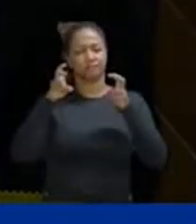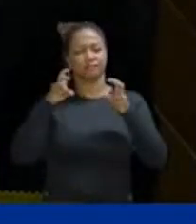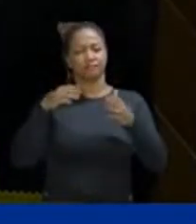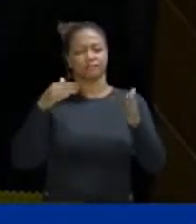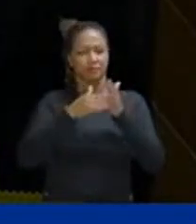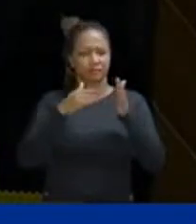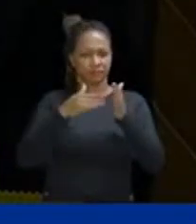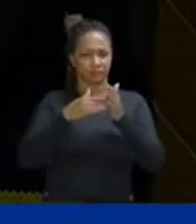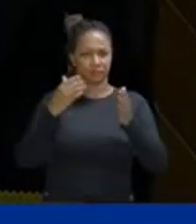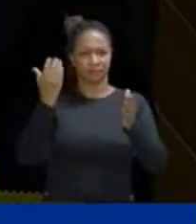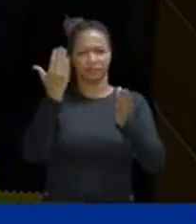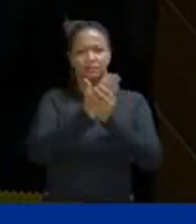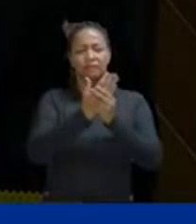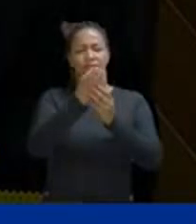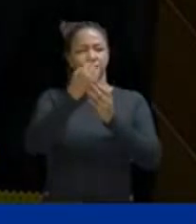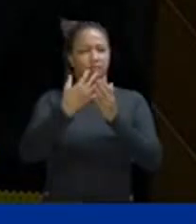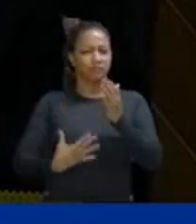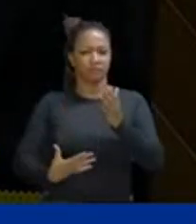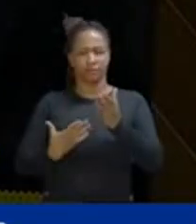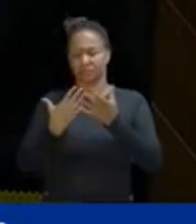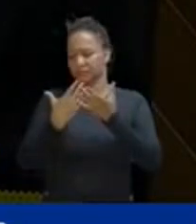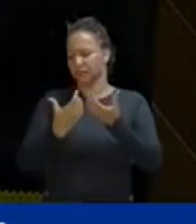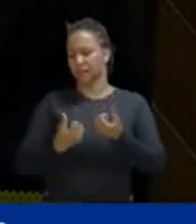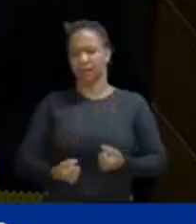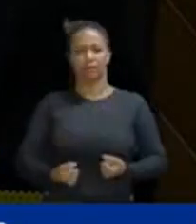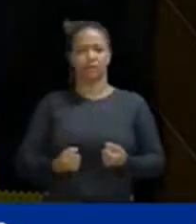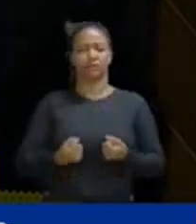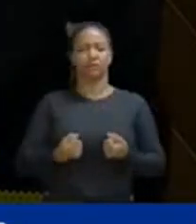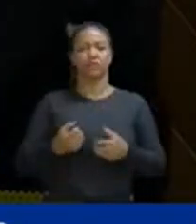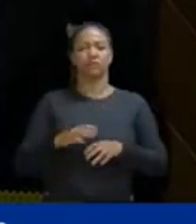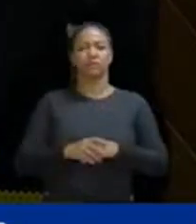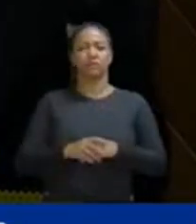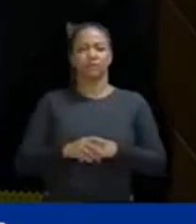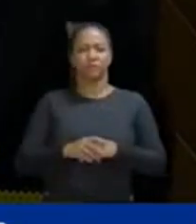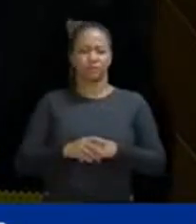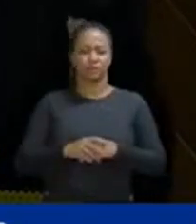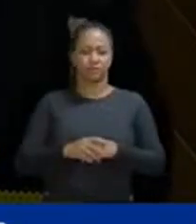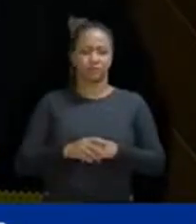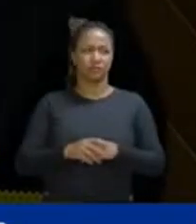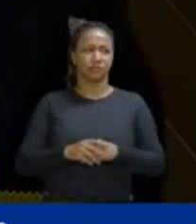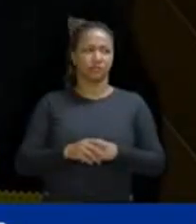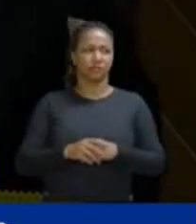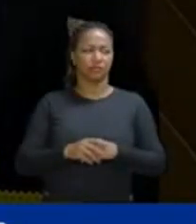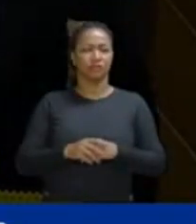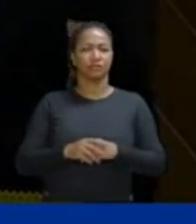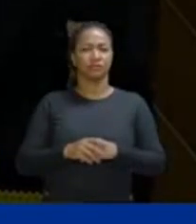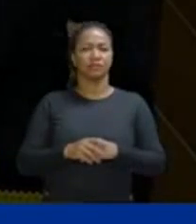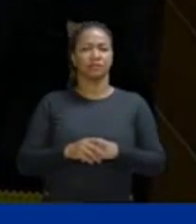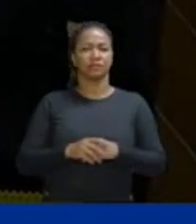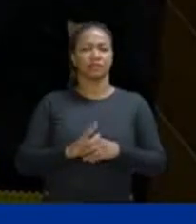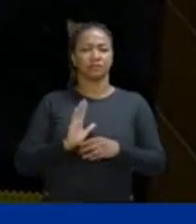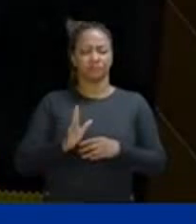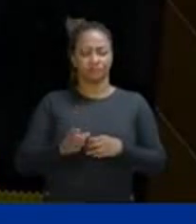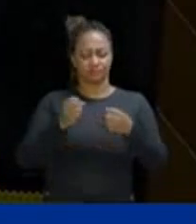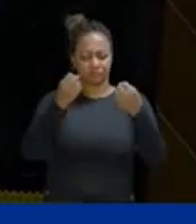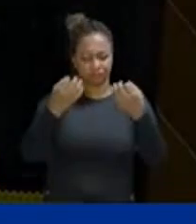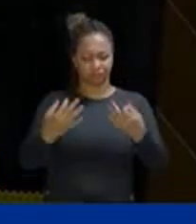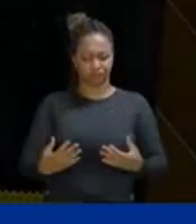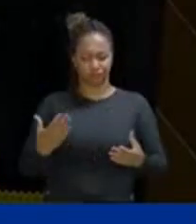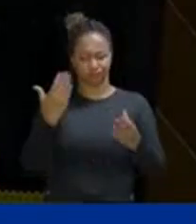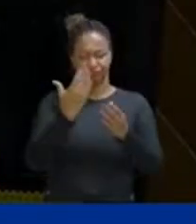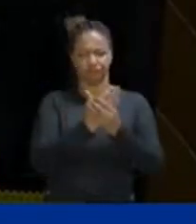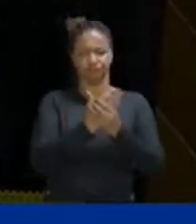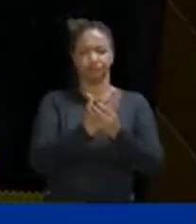declaração, que não permitem, pelo menos a princípio, o revolvimento da matéria probatória.